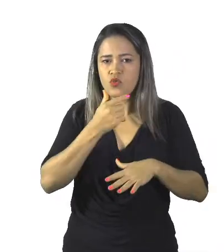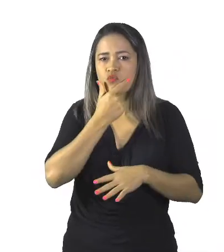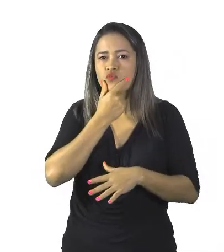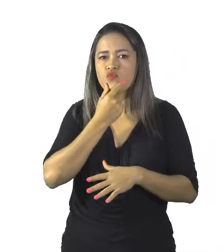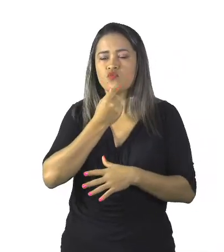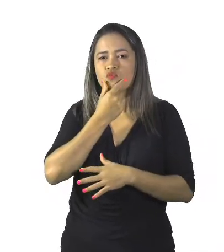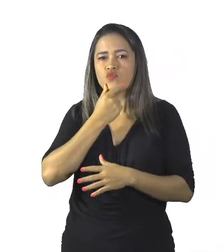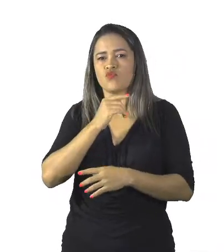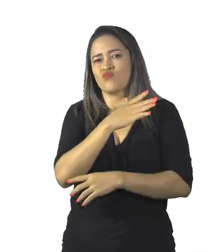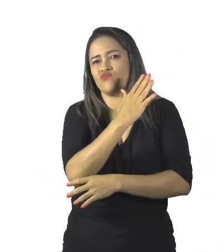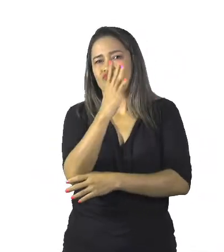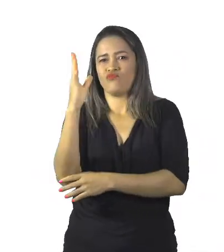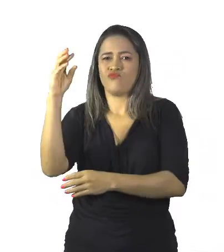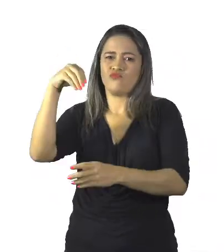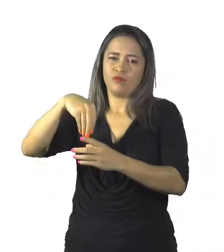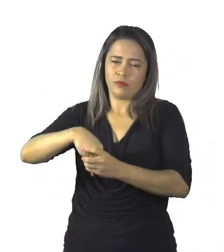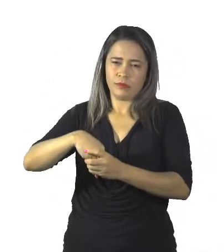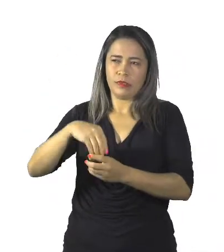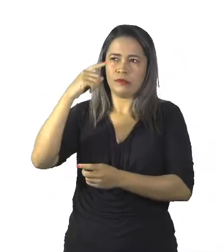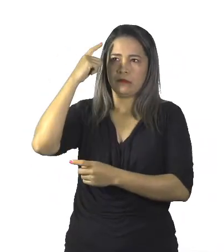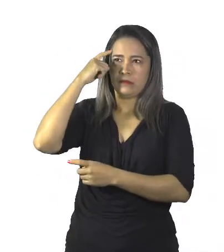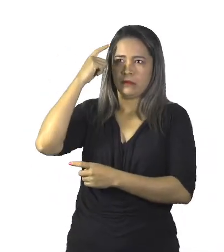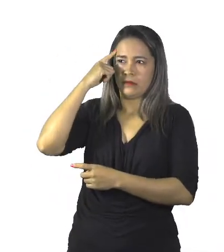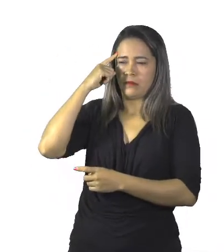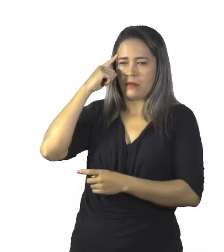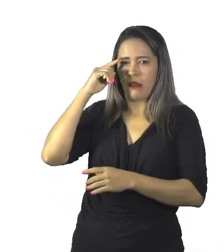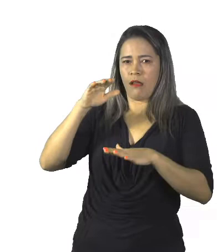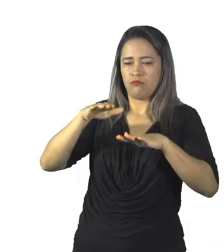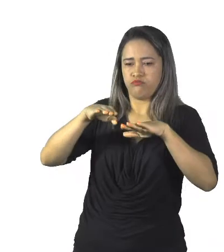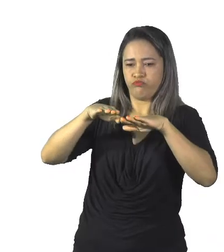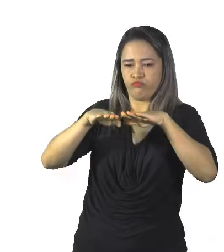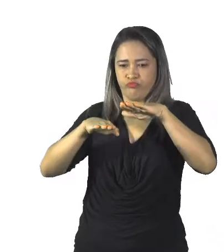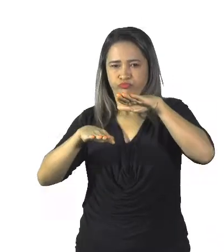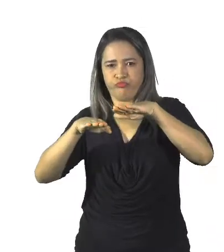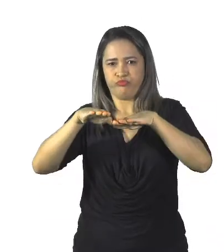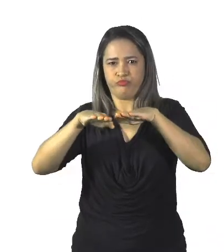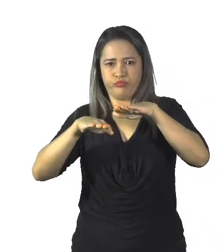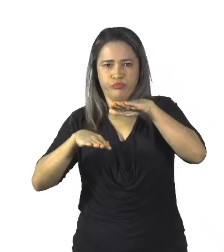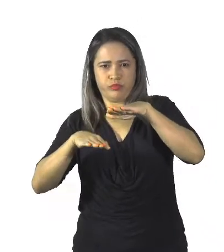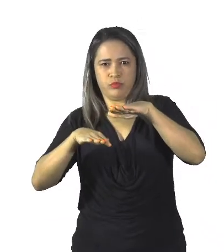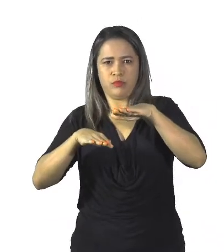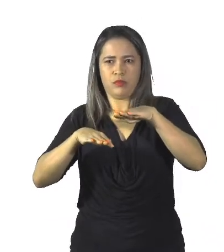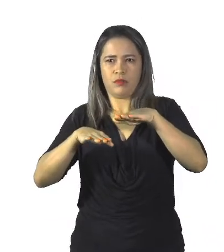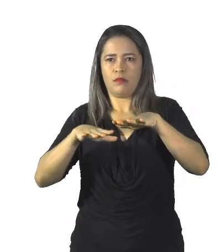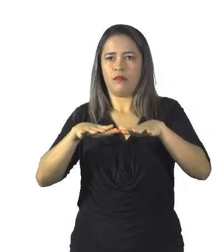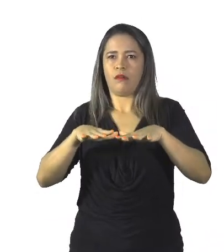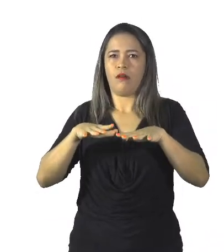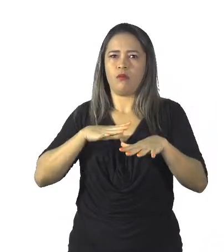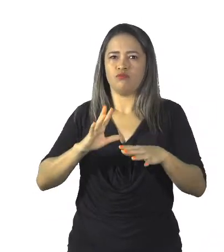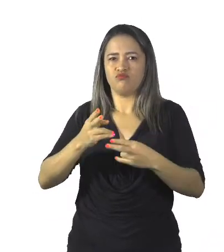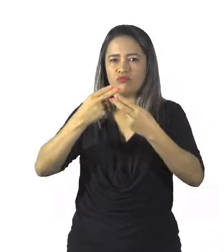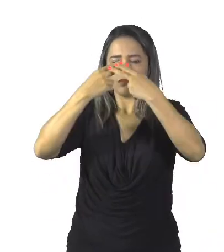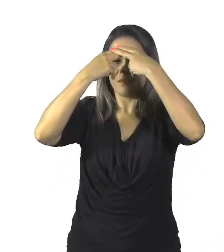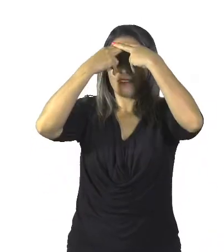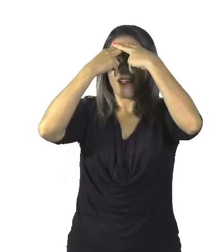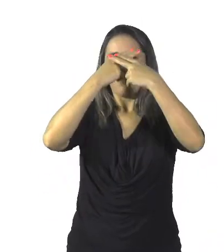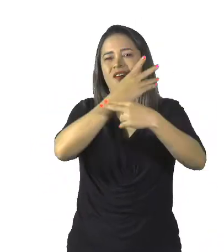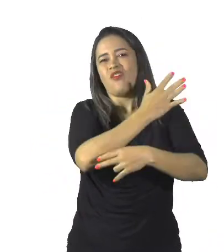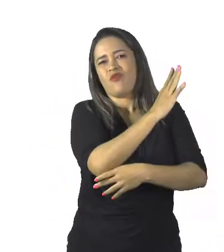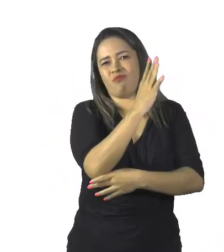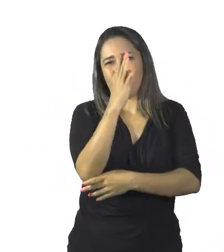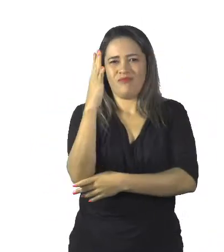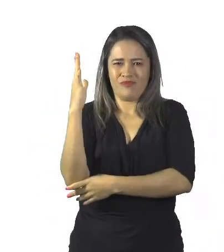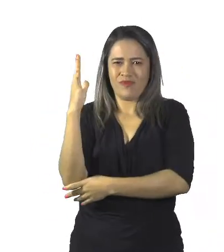é? Ele deve ser entendido como um desequilíbrio provocado por um choque, um trauma ecológico,